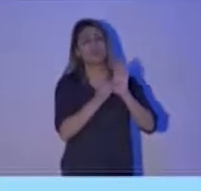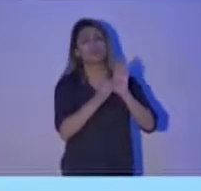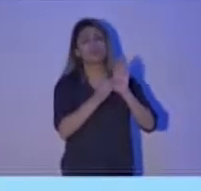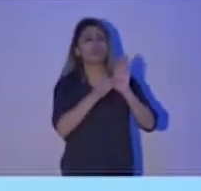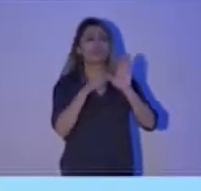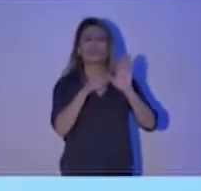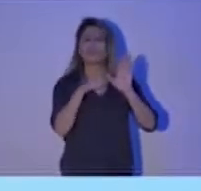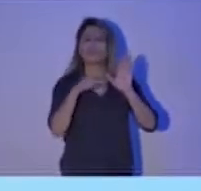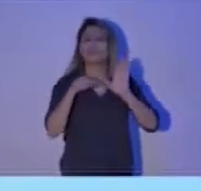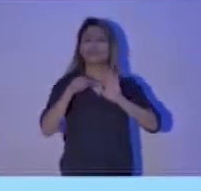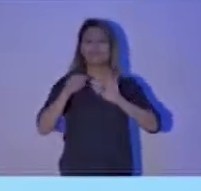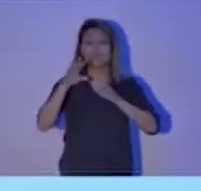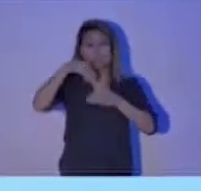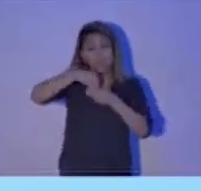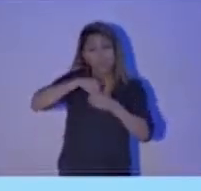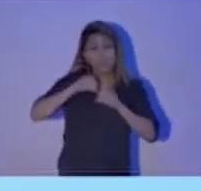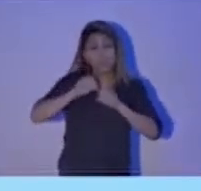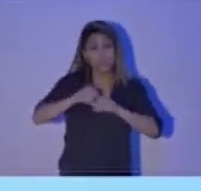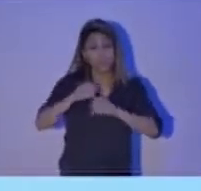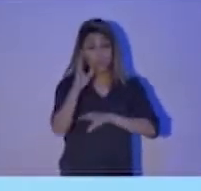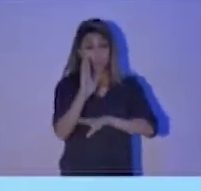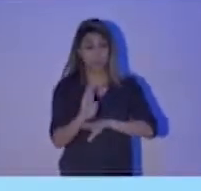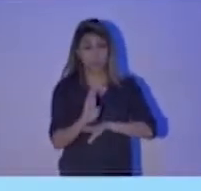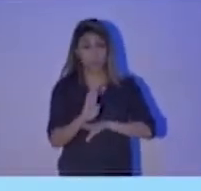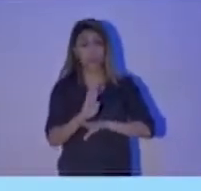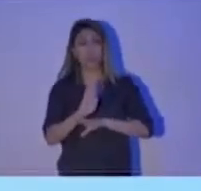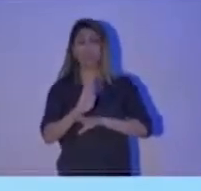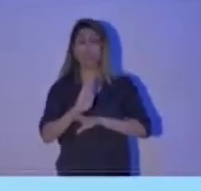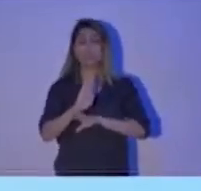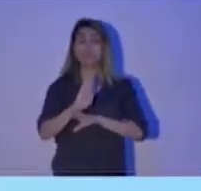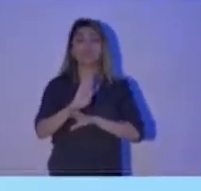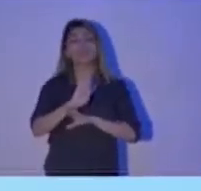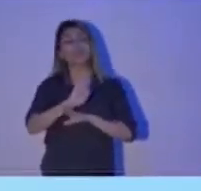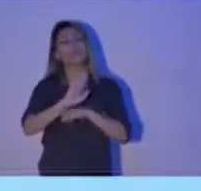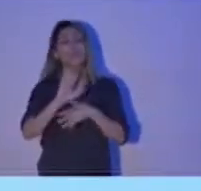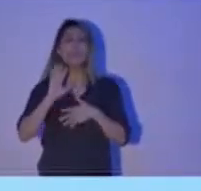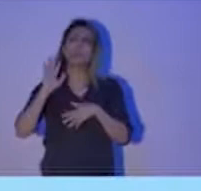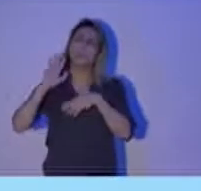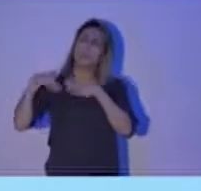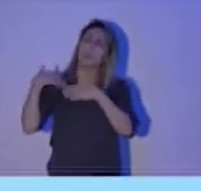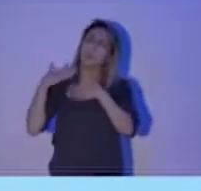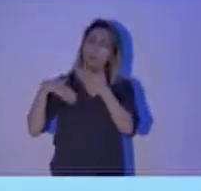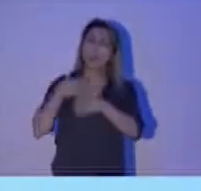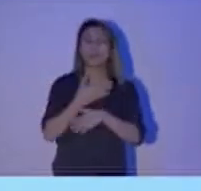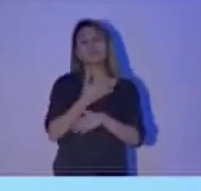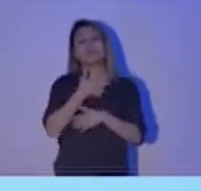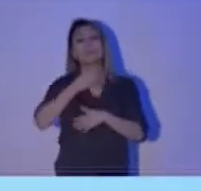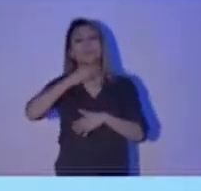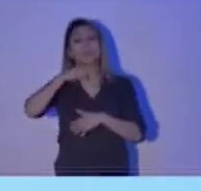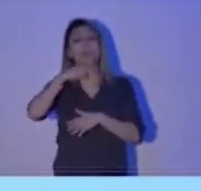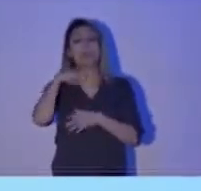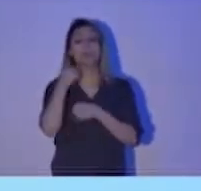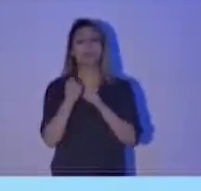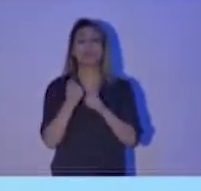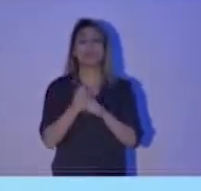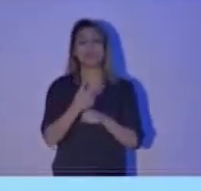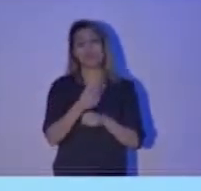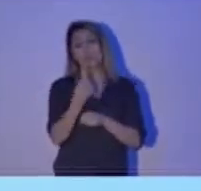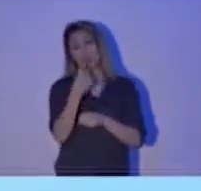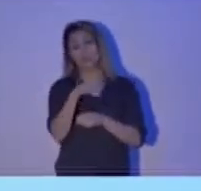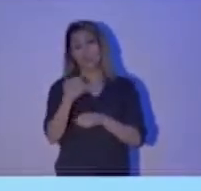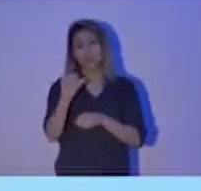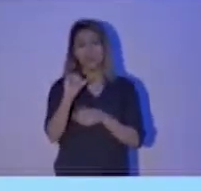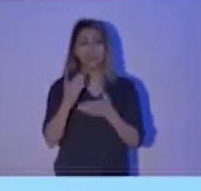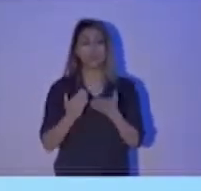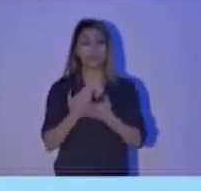e criar um consenso em torno dela. E aí, em março de 2019, com Sede e Undime juntos, lançaram a Agenda da